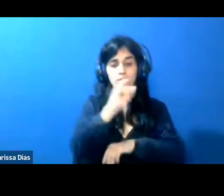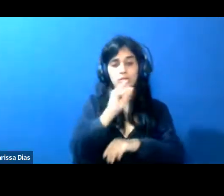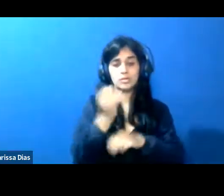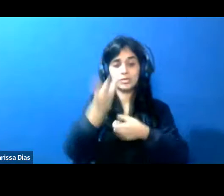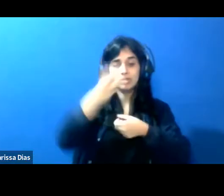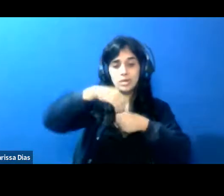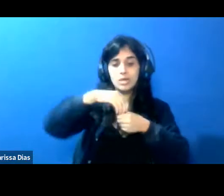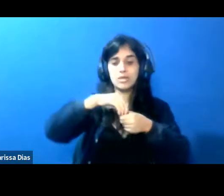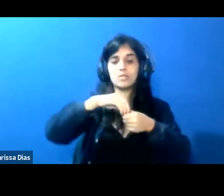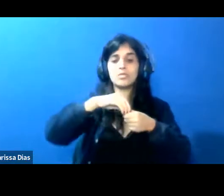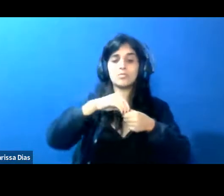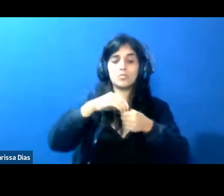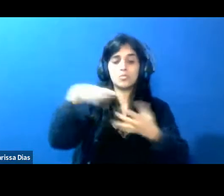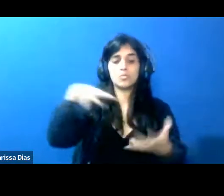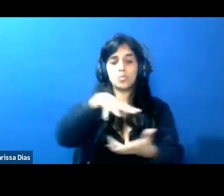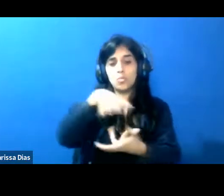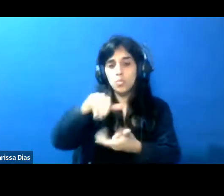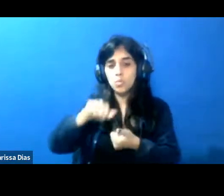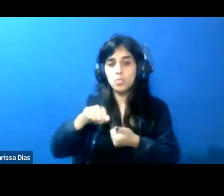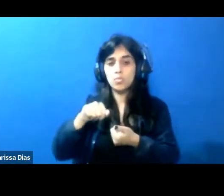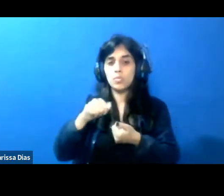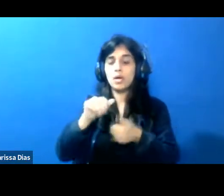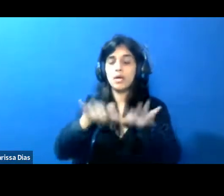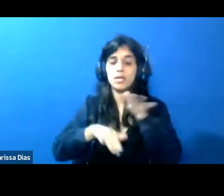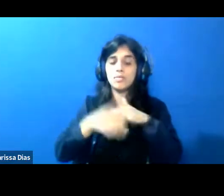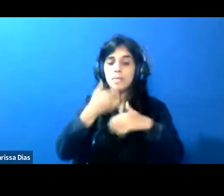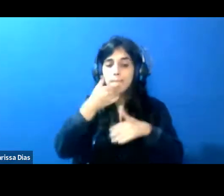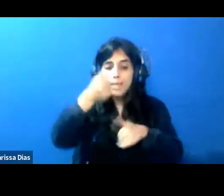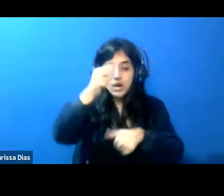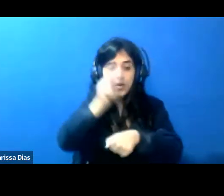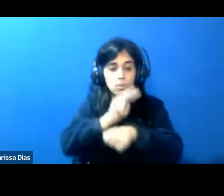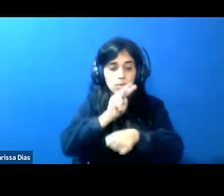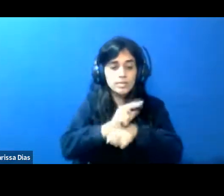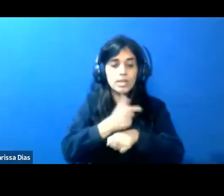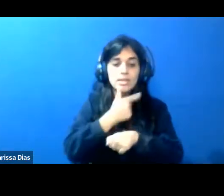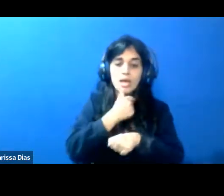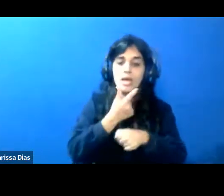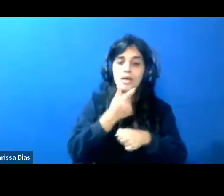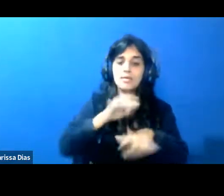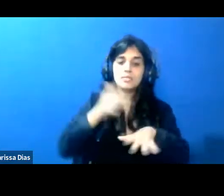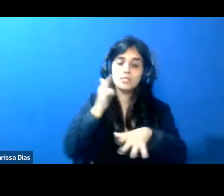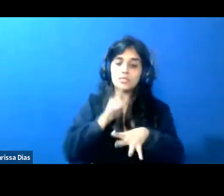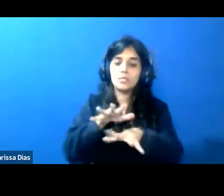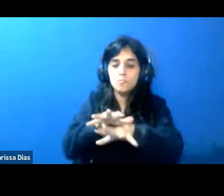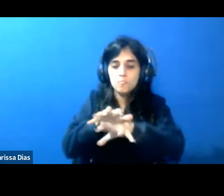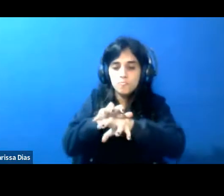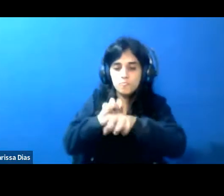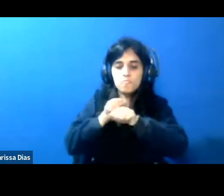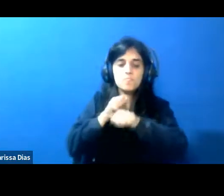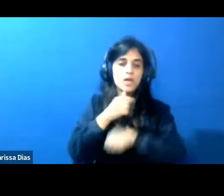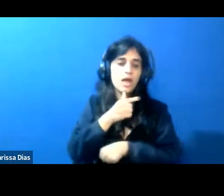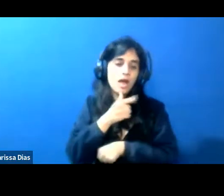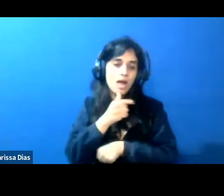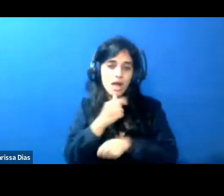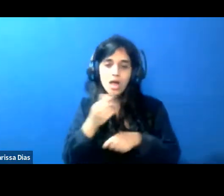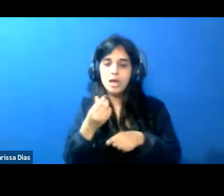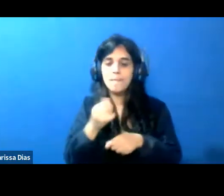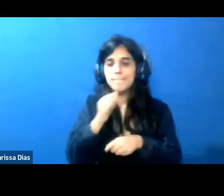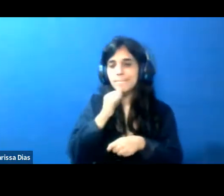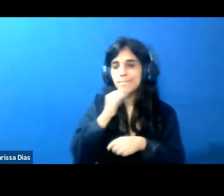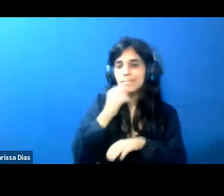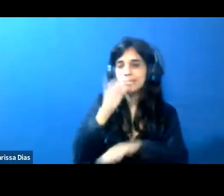para preservar água, para trazer água, a outra planta é